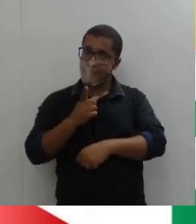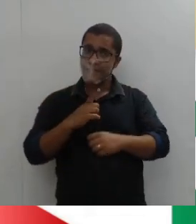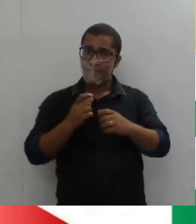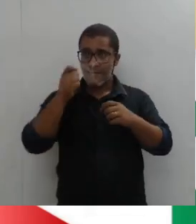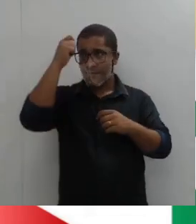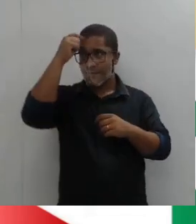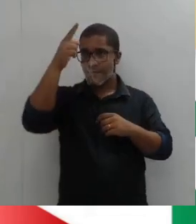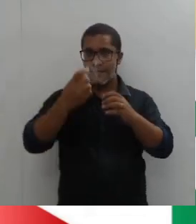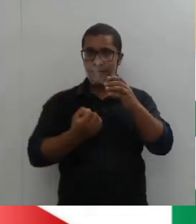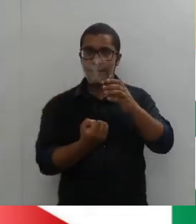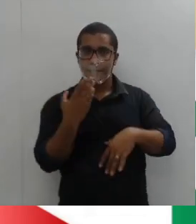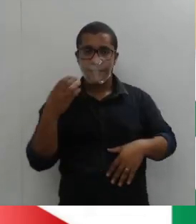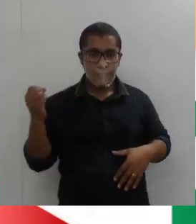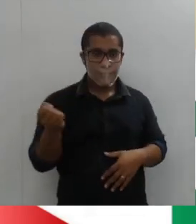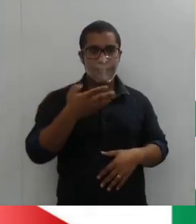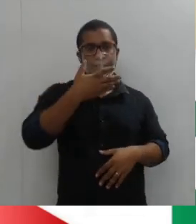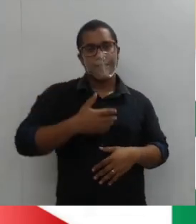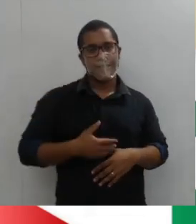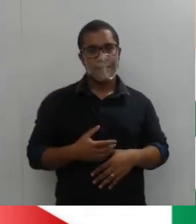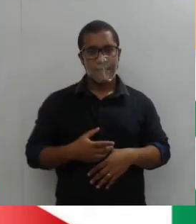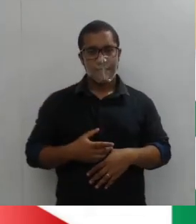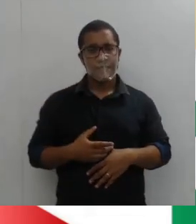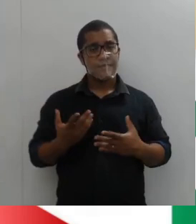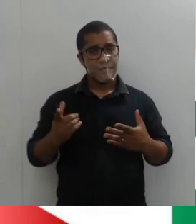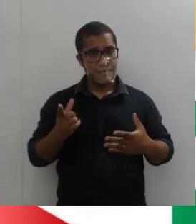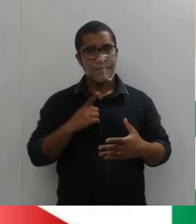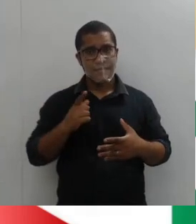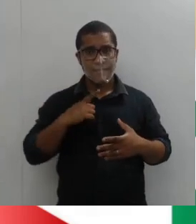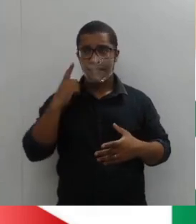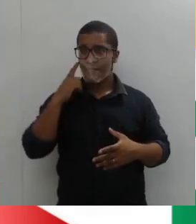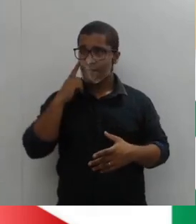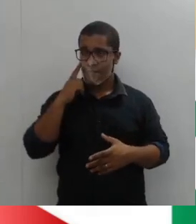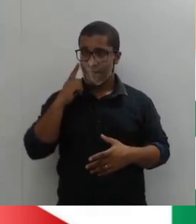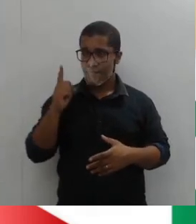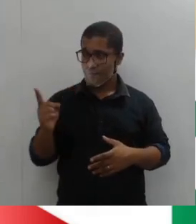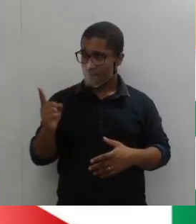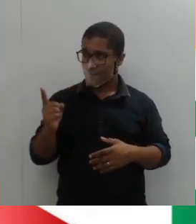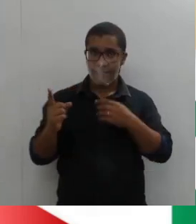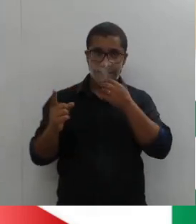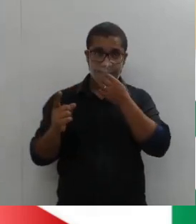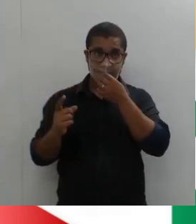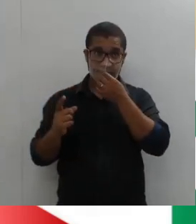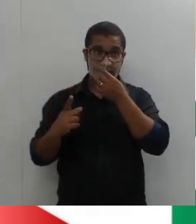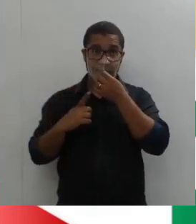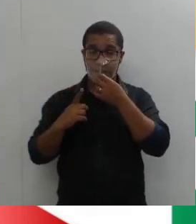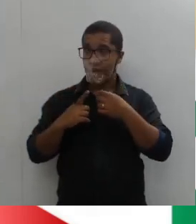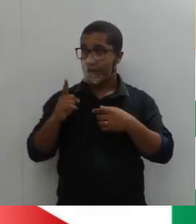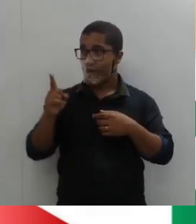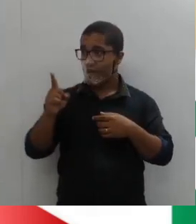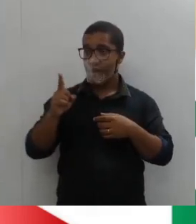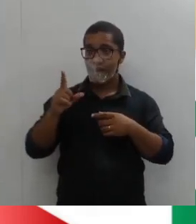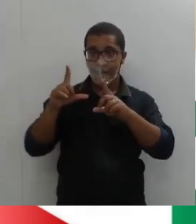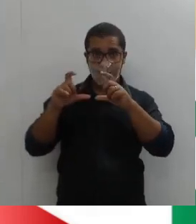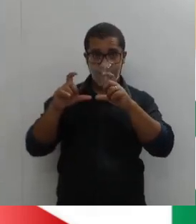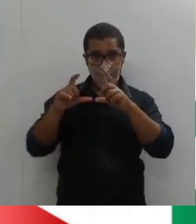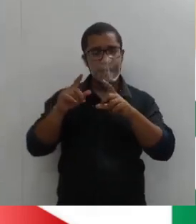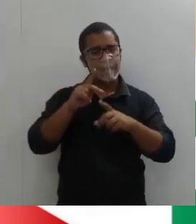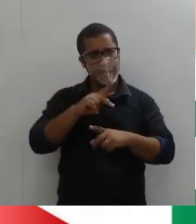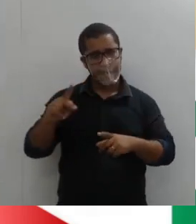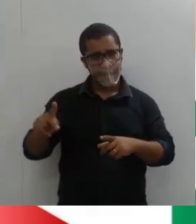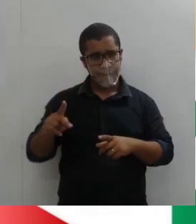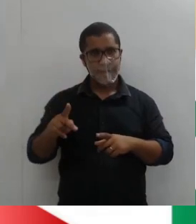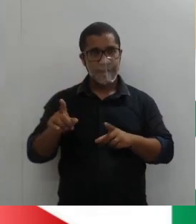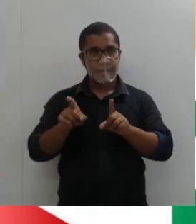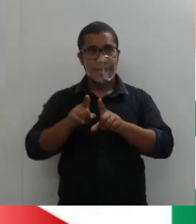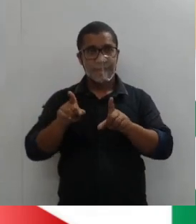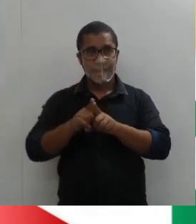inovando aí. E aí foi muito bem aceita. Na tela vocês estão mostrando para vocês a imagem do professor e vai